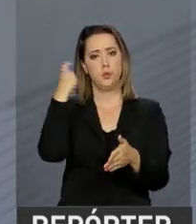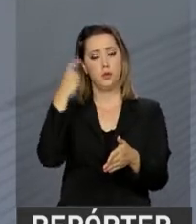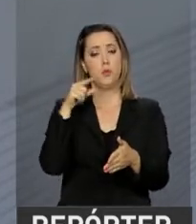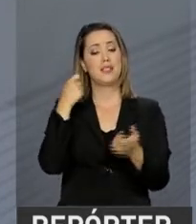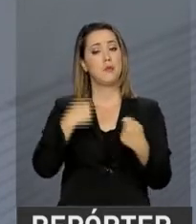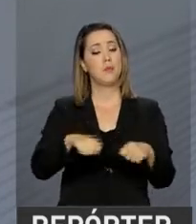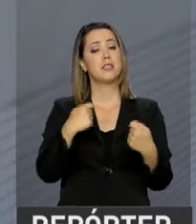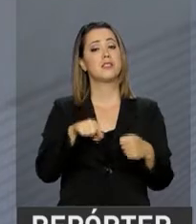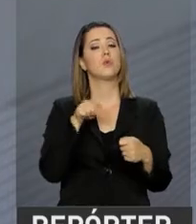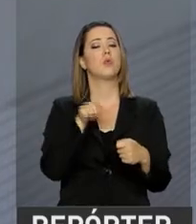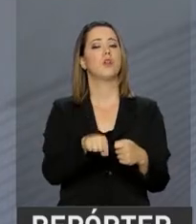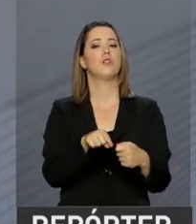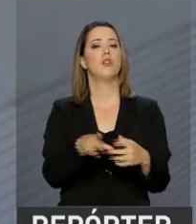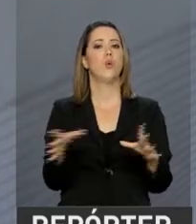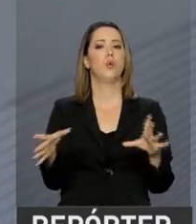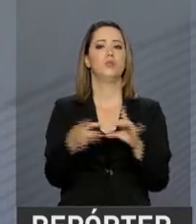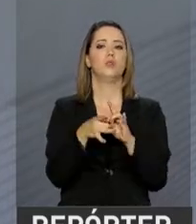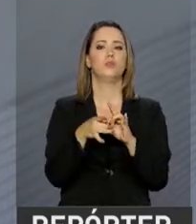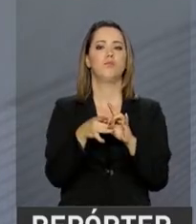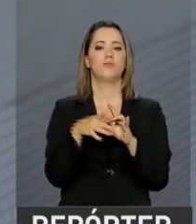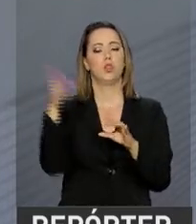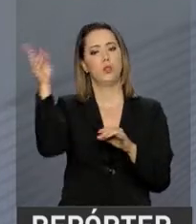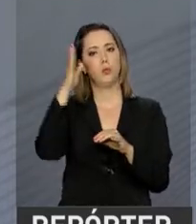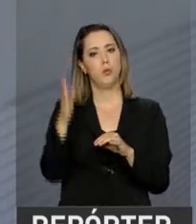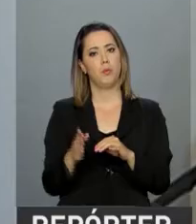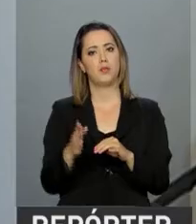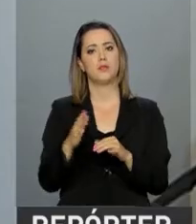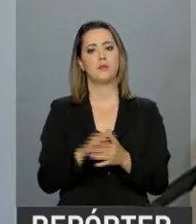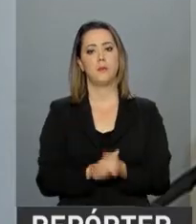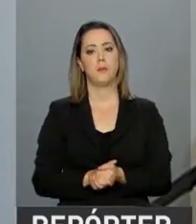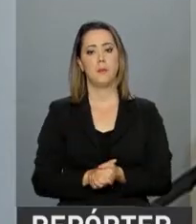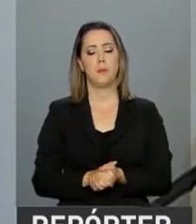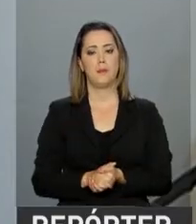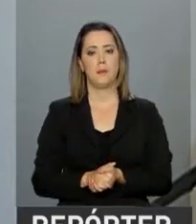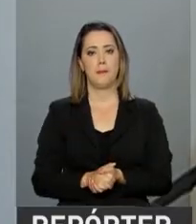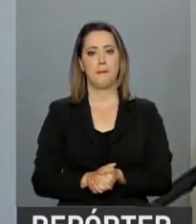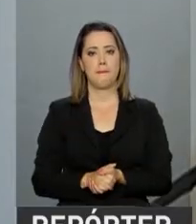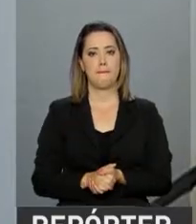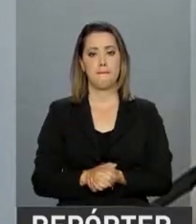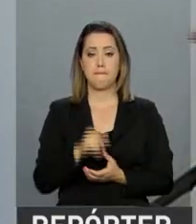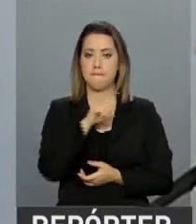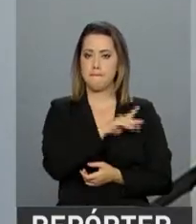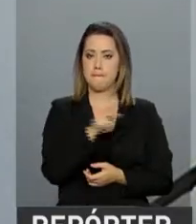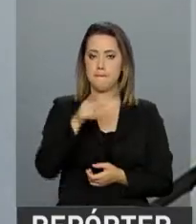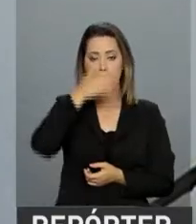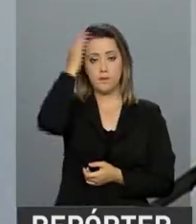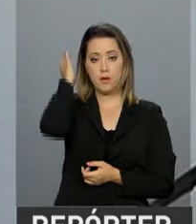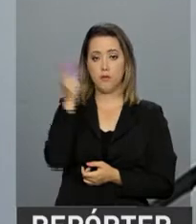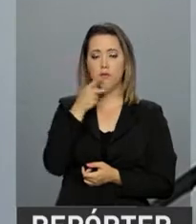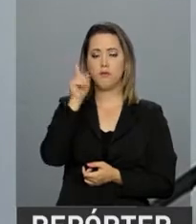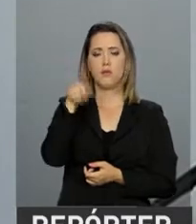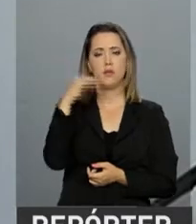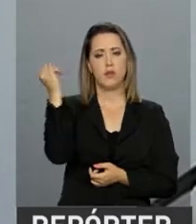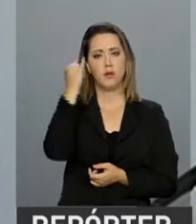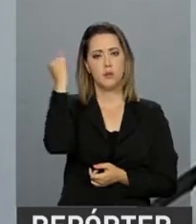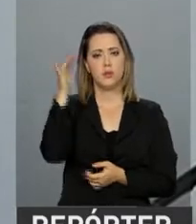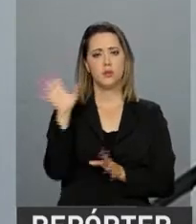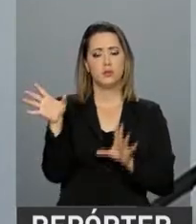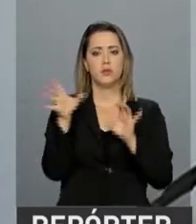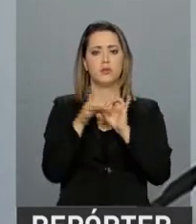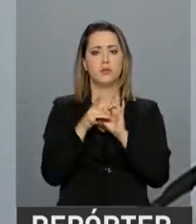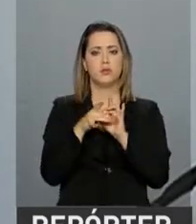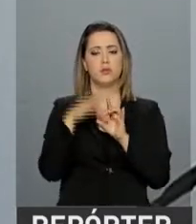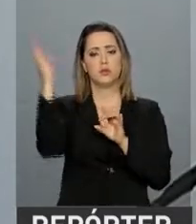A necessidade de conciliar o Brasil, de reconciliar o Brasil. O presidente Michel Temer reafirmou a importância da conciliação para